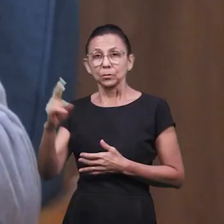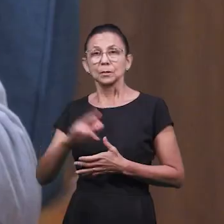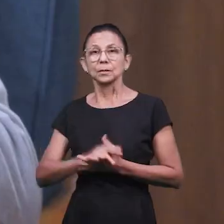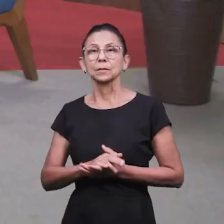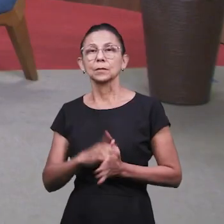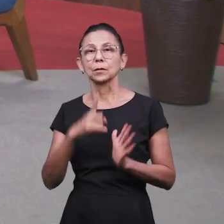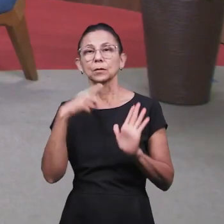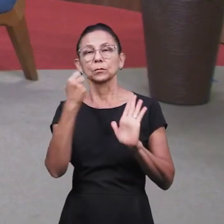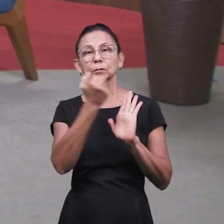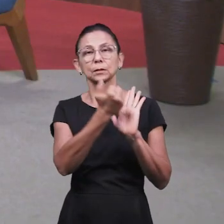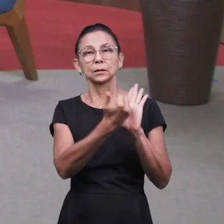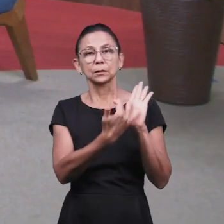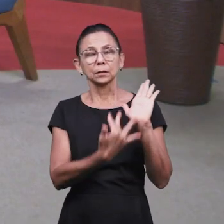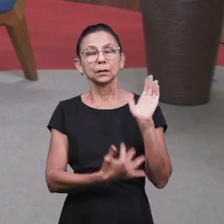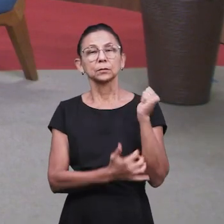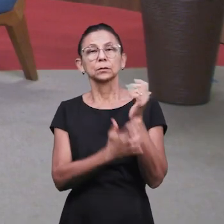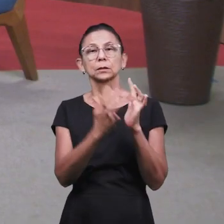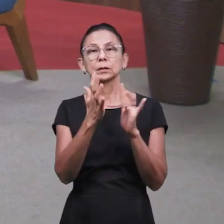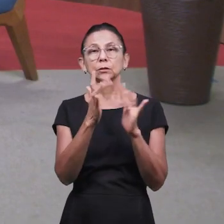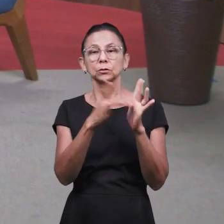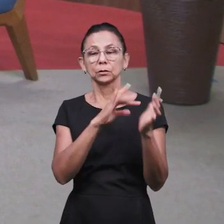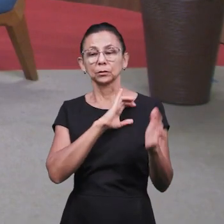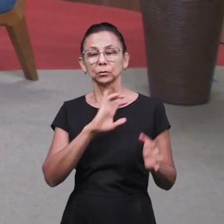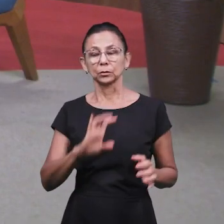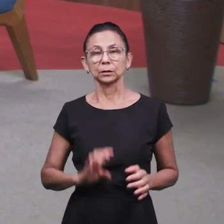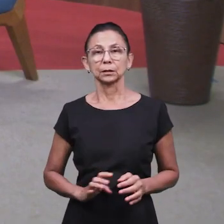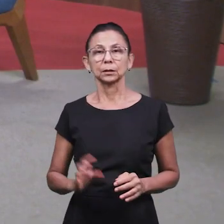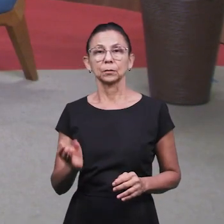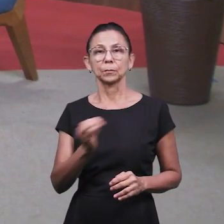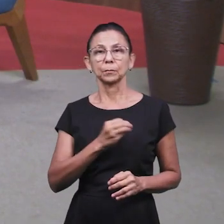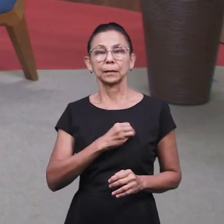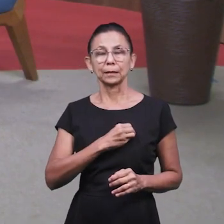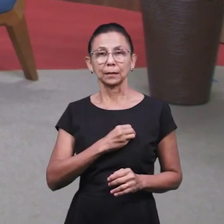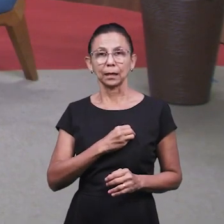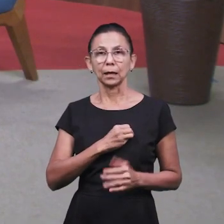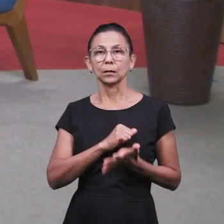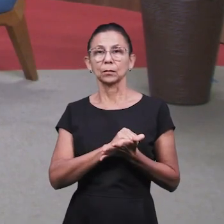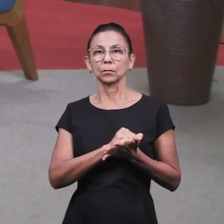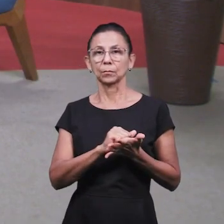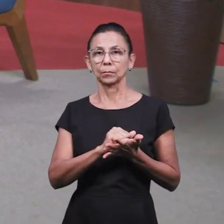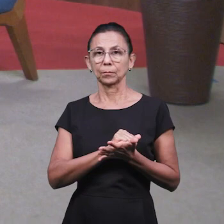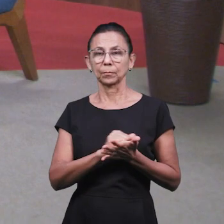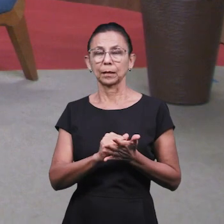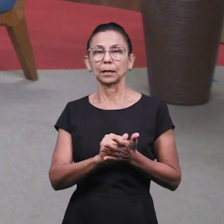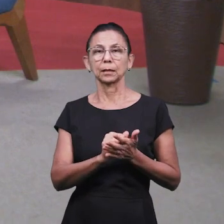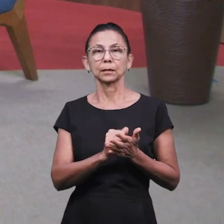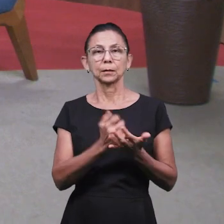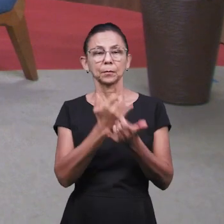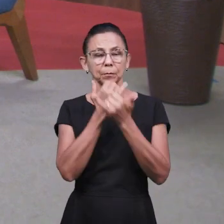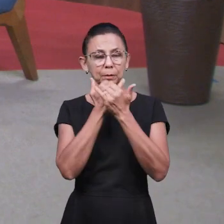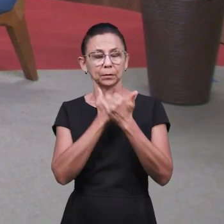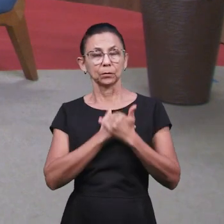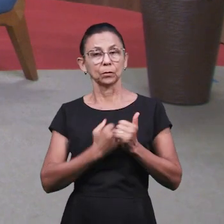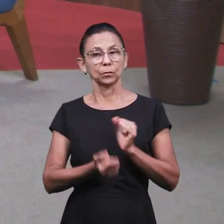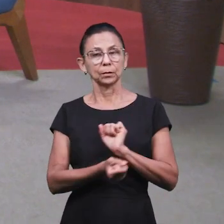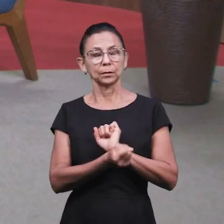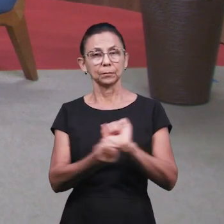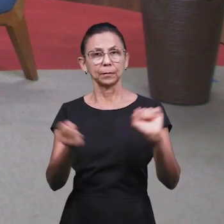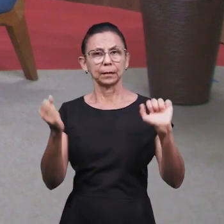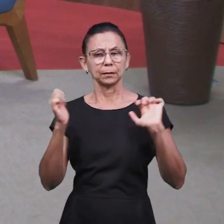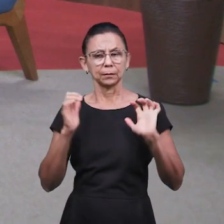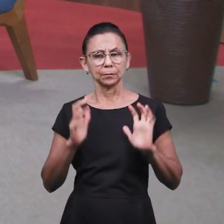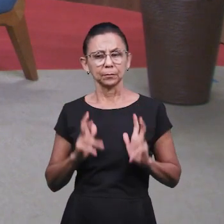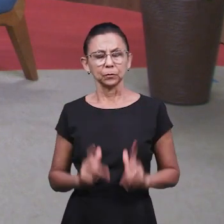pecado. Então nós não clamamos pelo sangue biológico, nós clamamos pela bênção, pela vida do